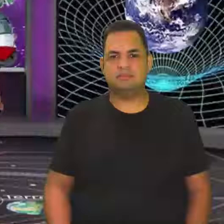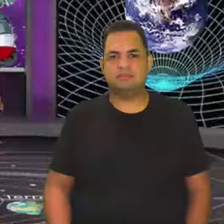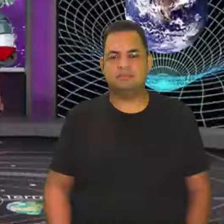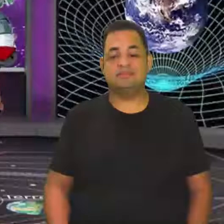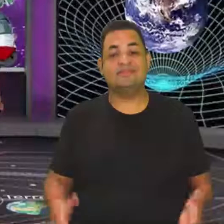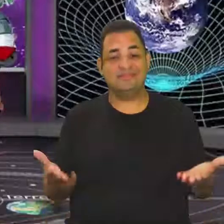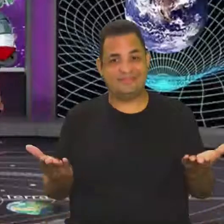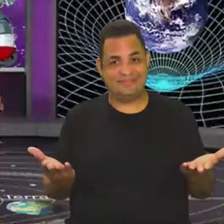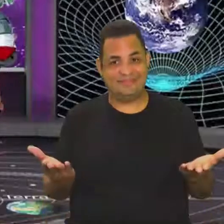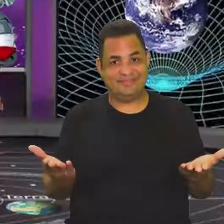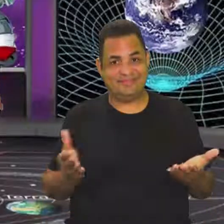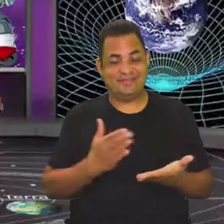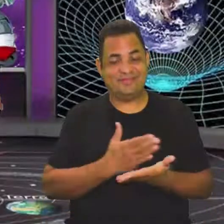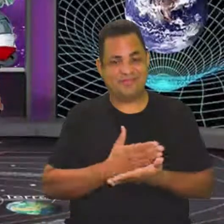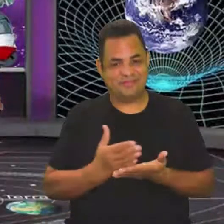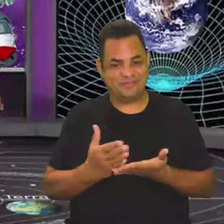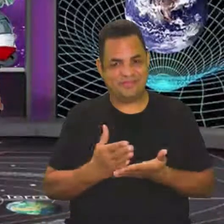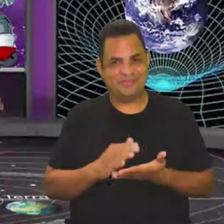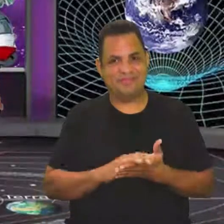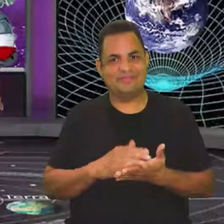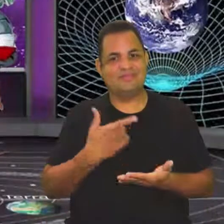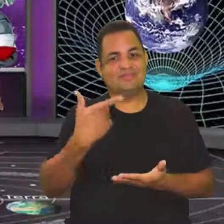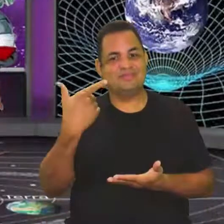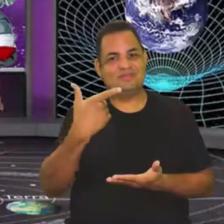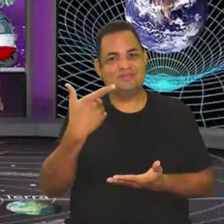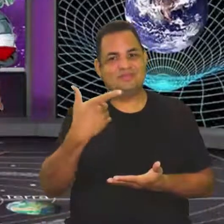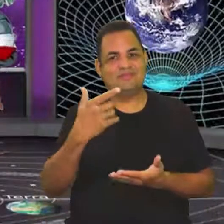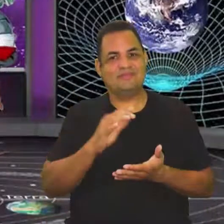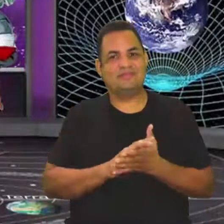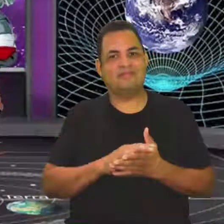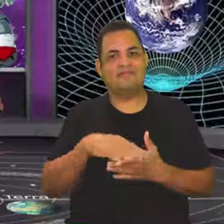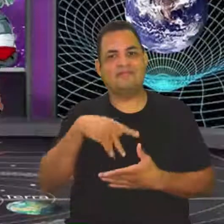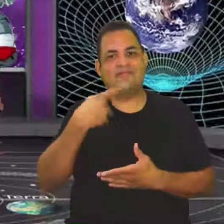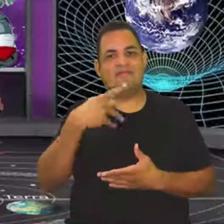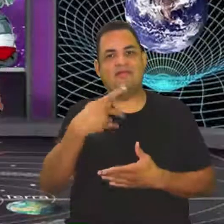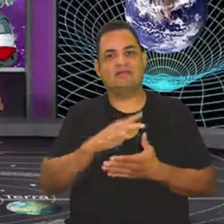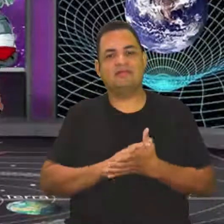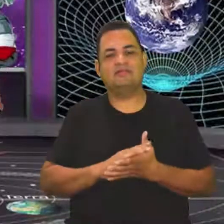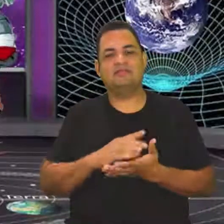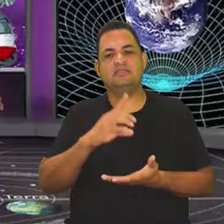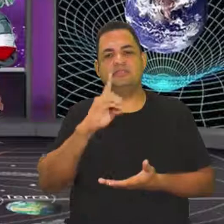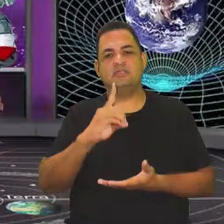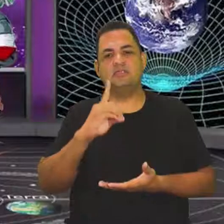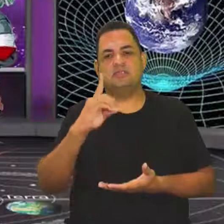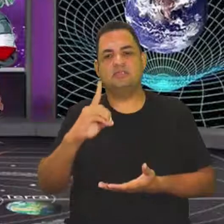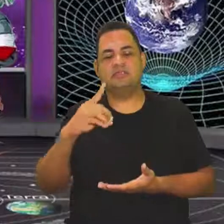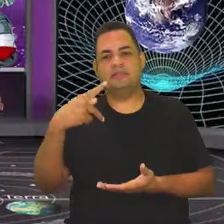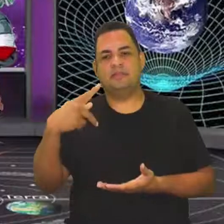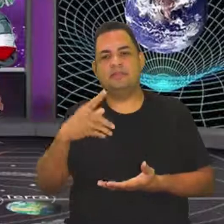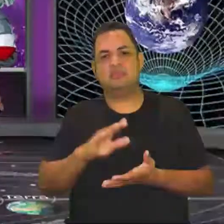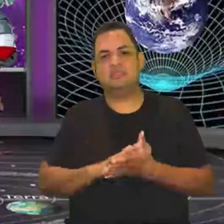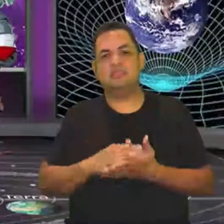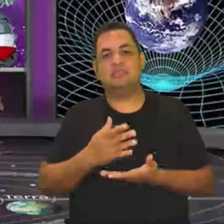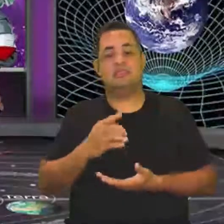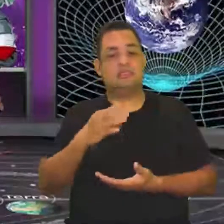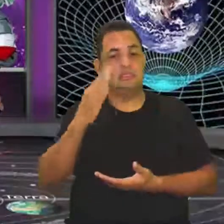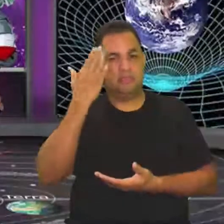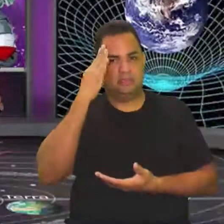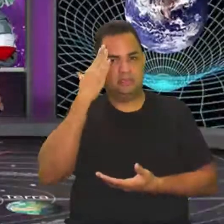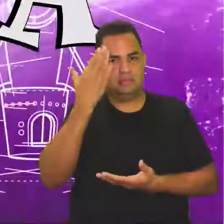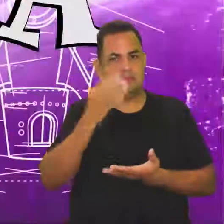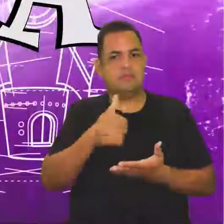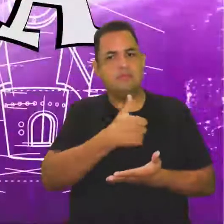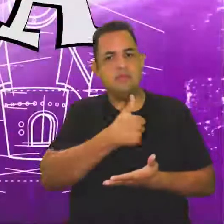E aí, pessoal, vamos dar início à segunda parte. Falamos de potencial e agora entender um pouquinho mais sobre esse conteúdo. Vamos